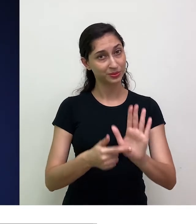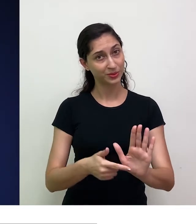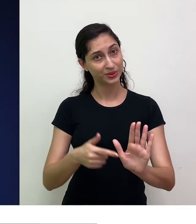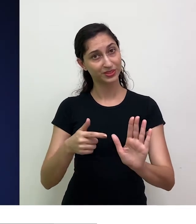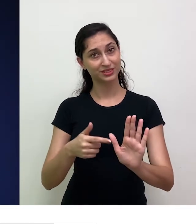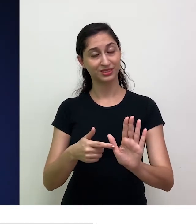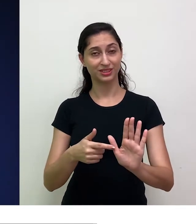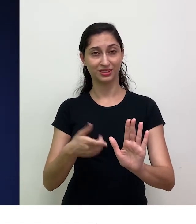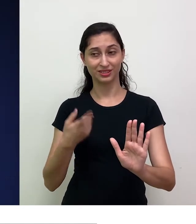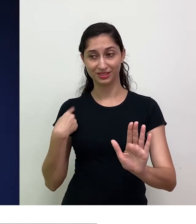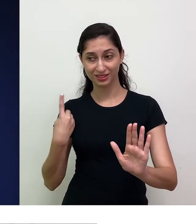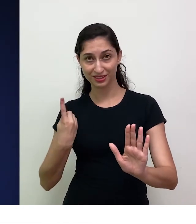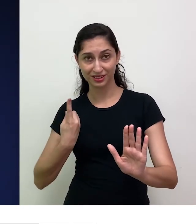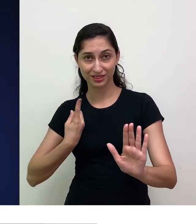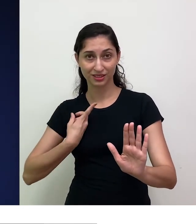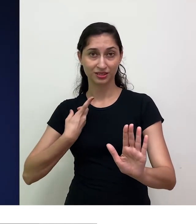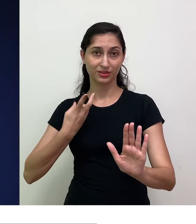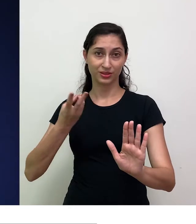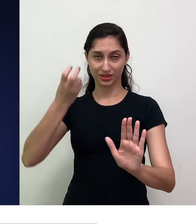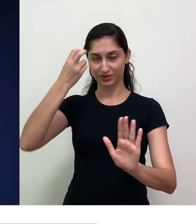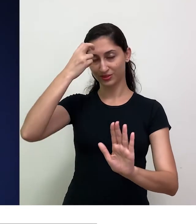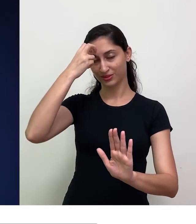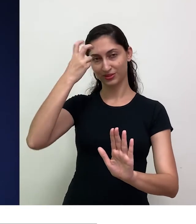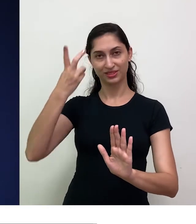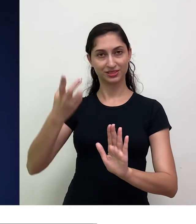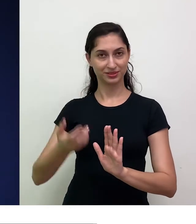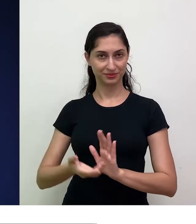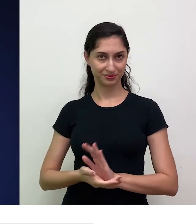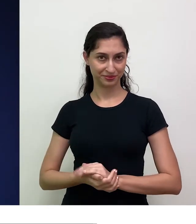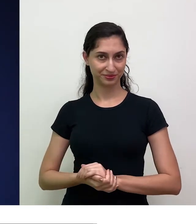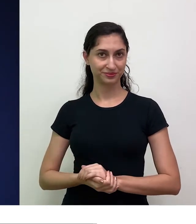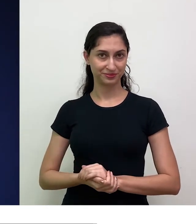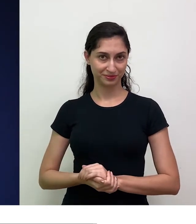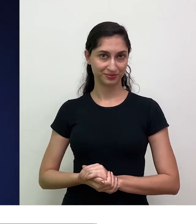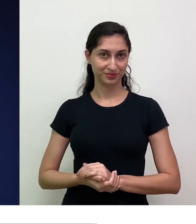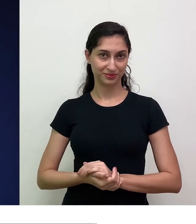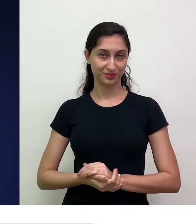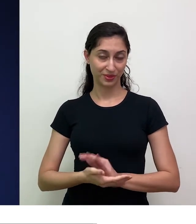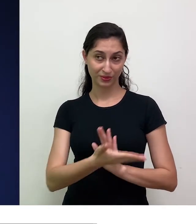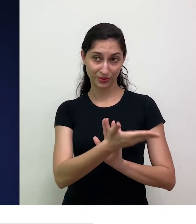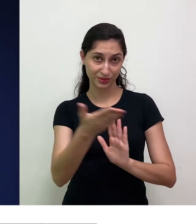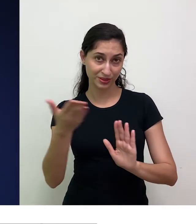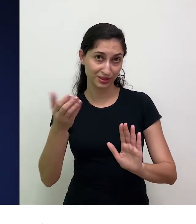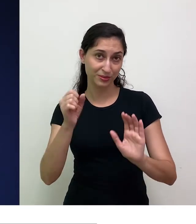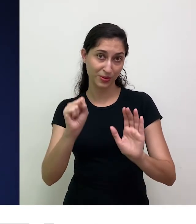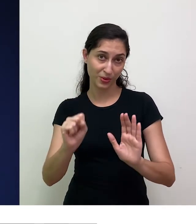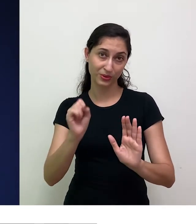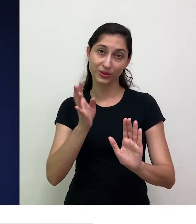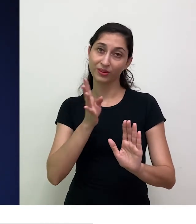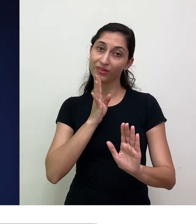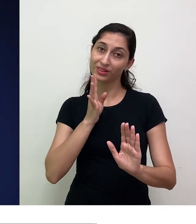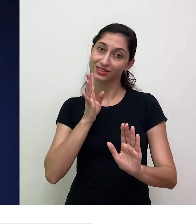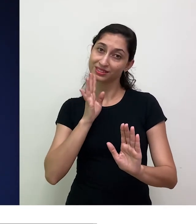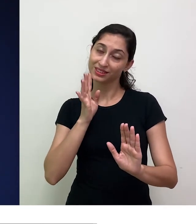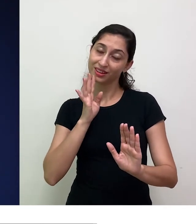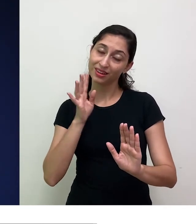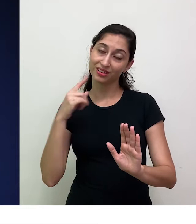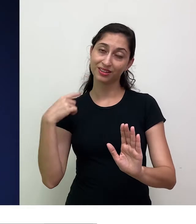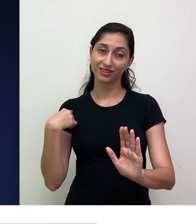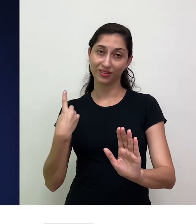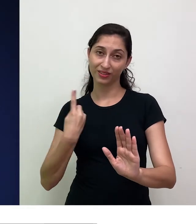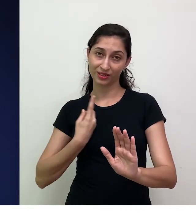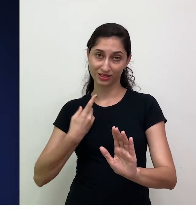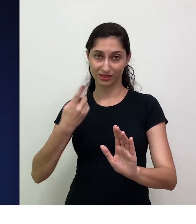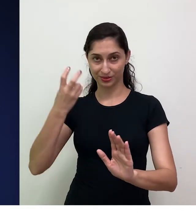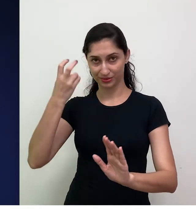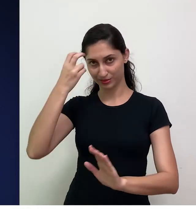nosso, a cultura, né? Para não índio, né? Conhecer muito bem, né?